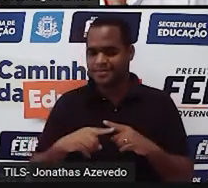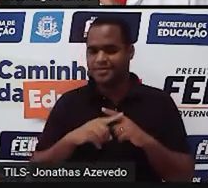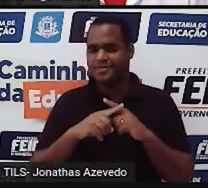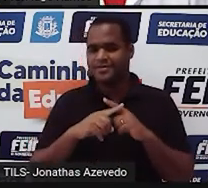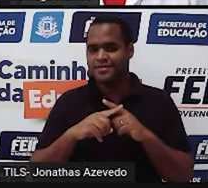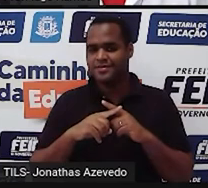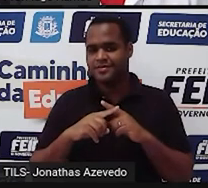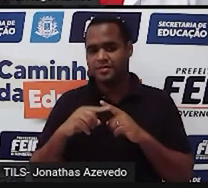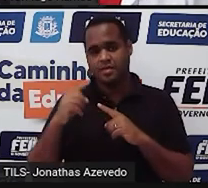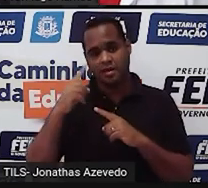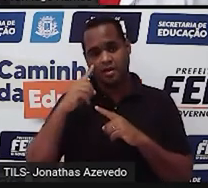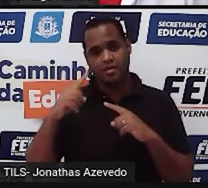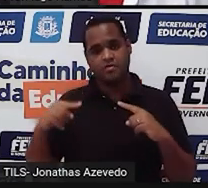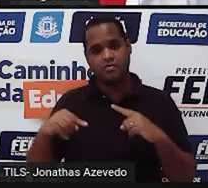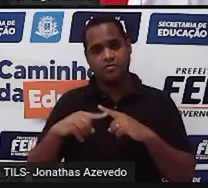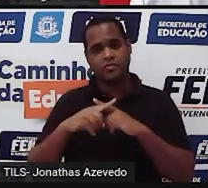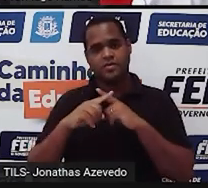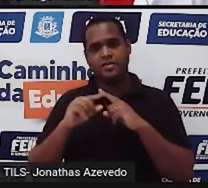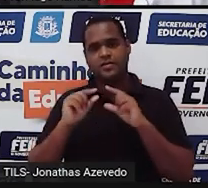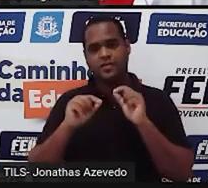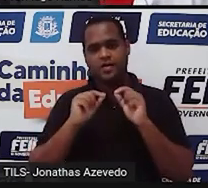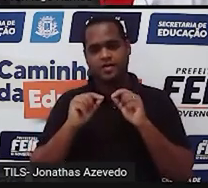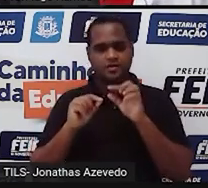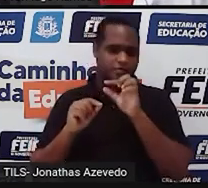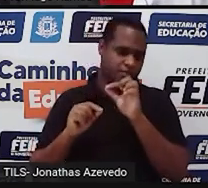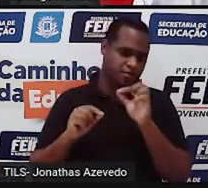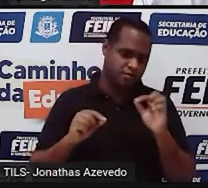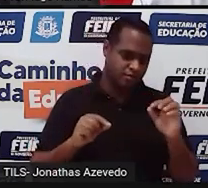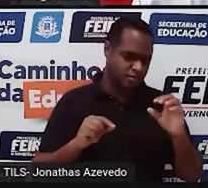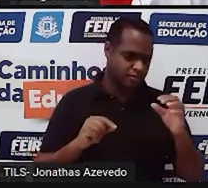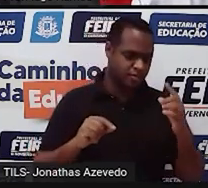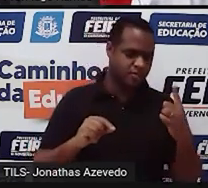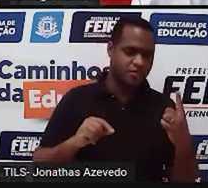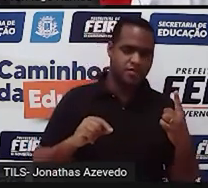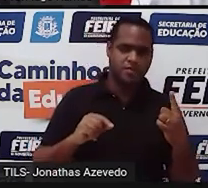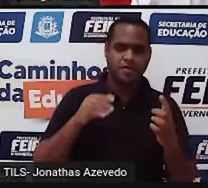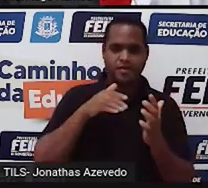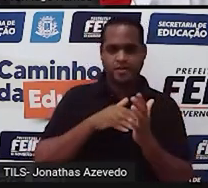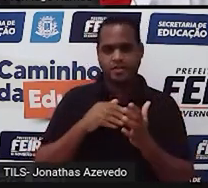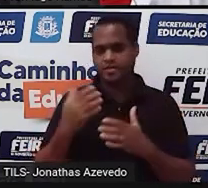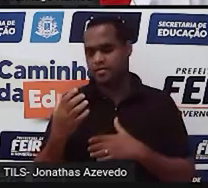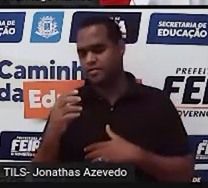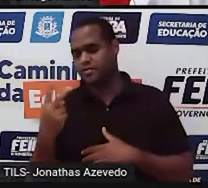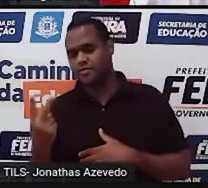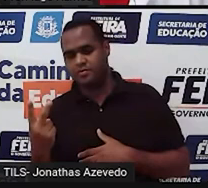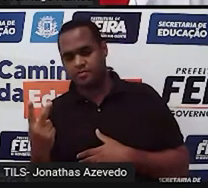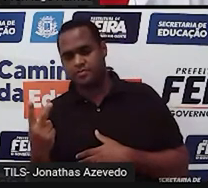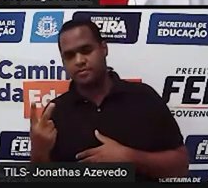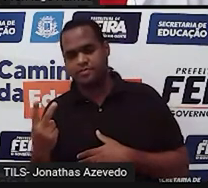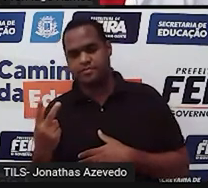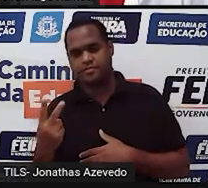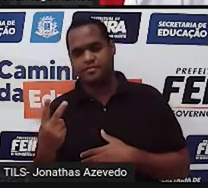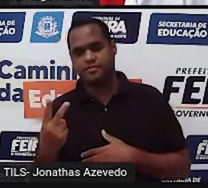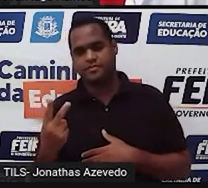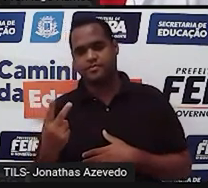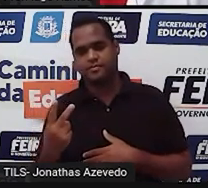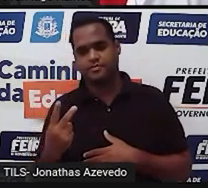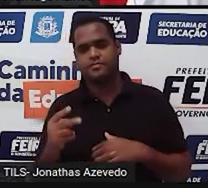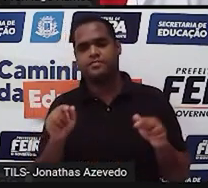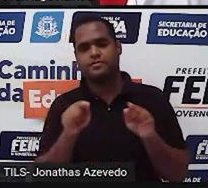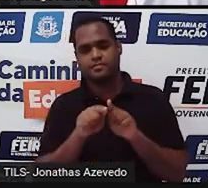o segmento que vai dos E um até o C2 e ela